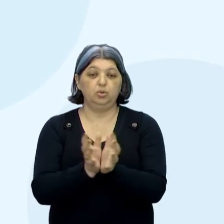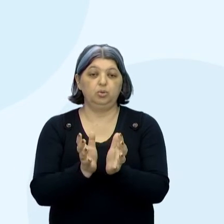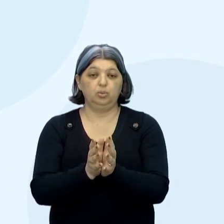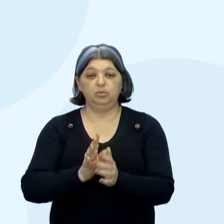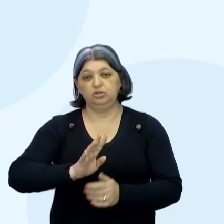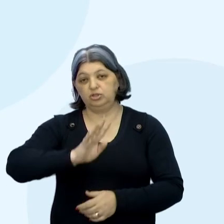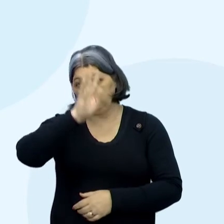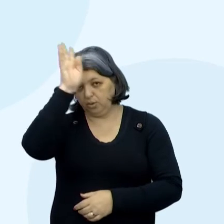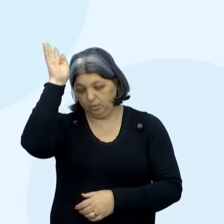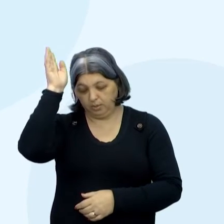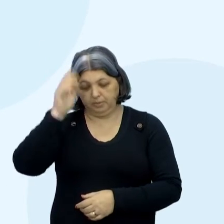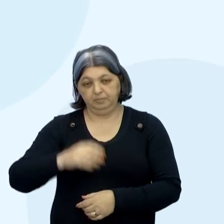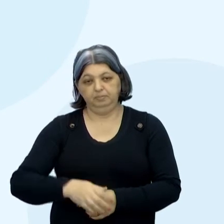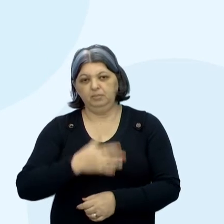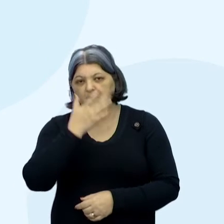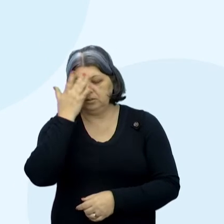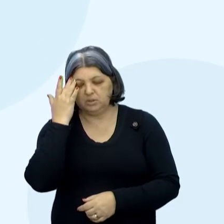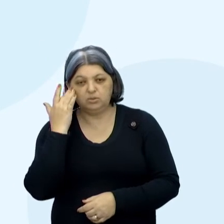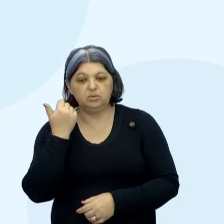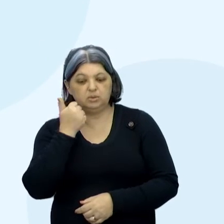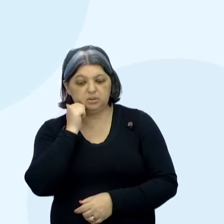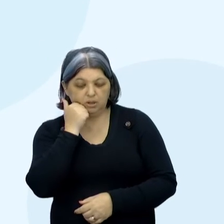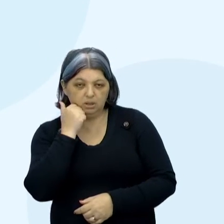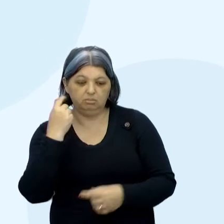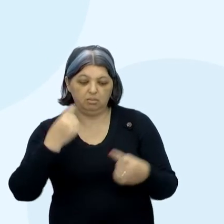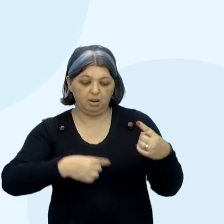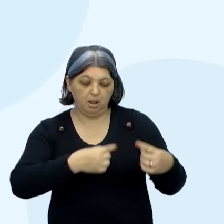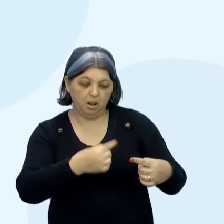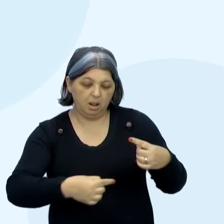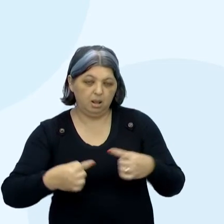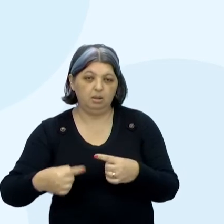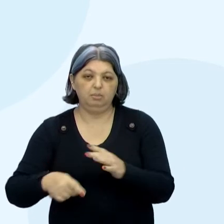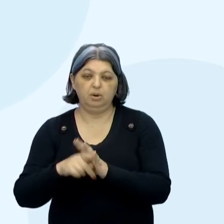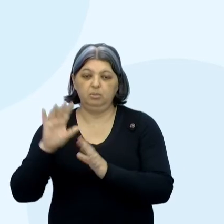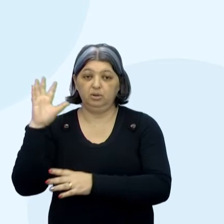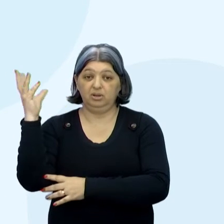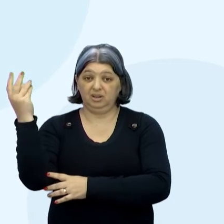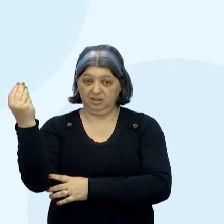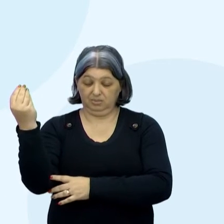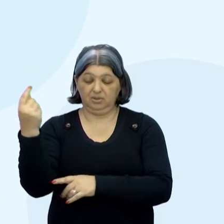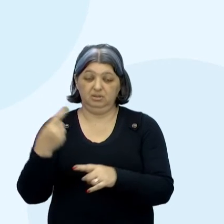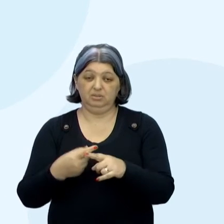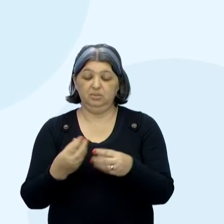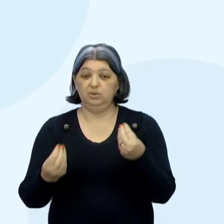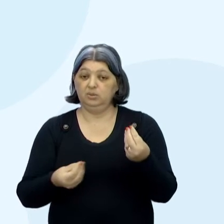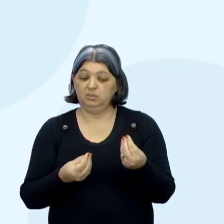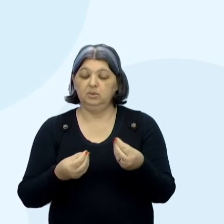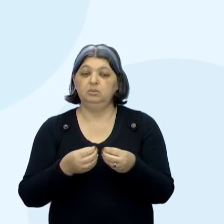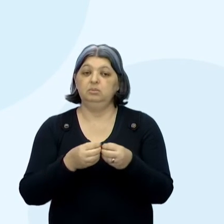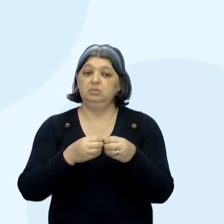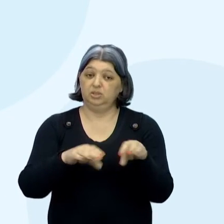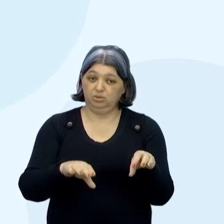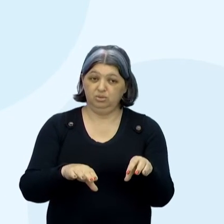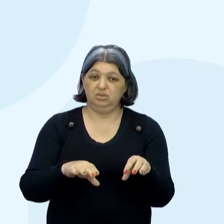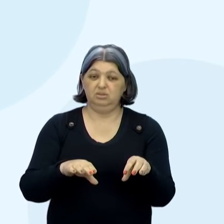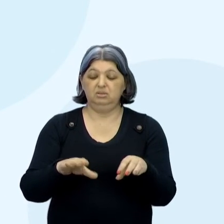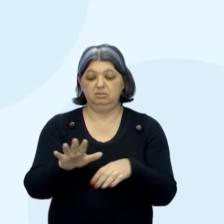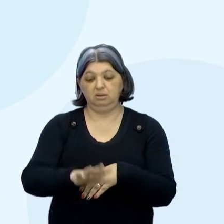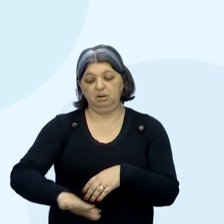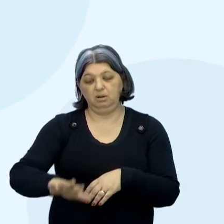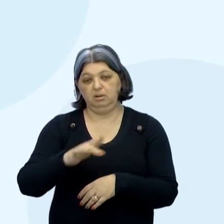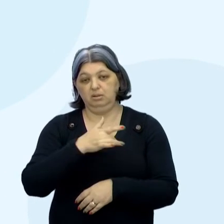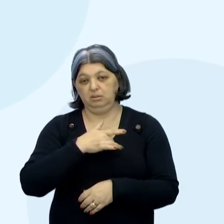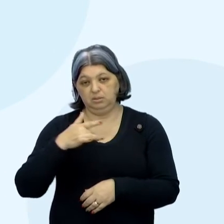né, cientistas discutiam o aquecimento global, as questões climáticas e como isso poderia afetar, né, a saúde